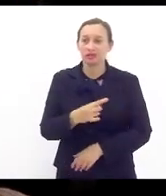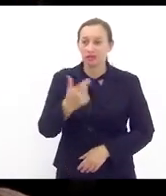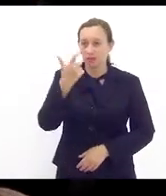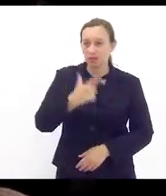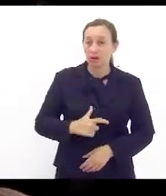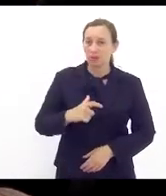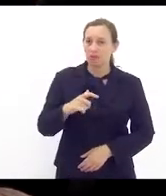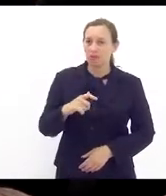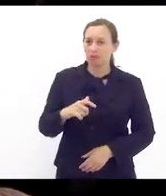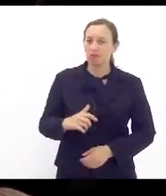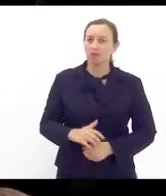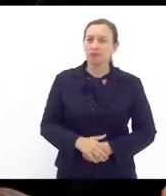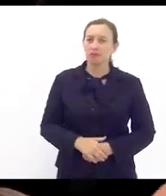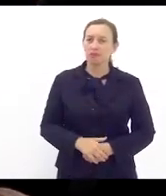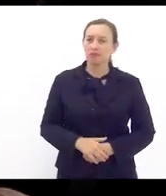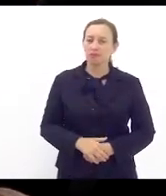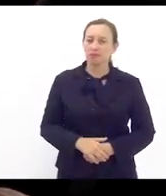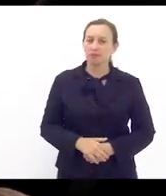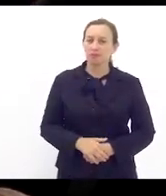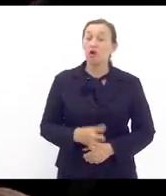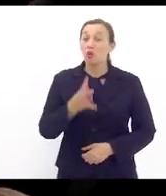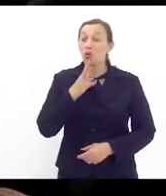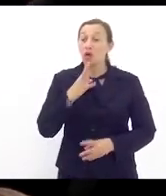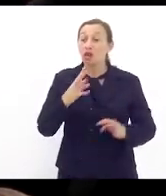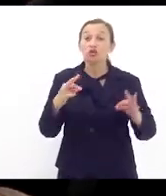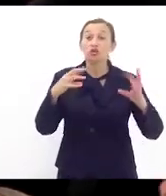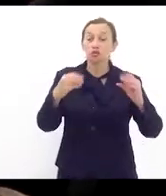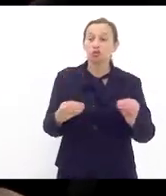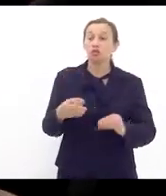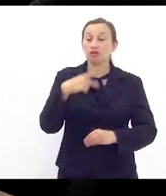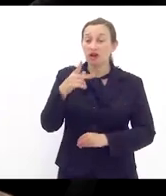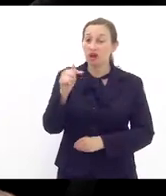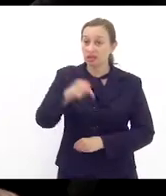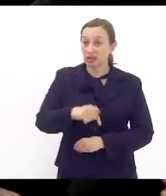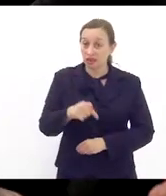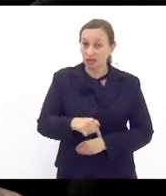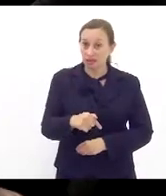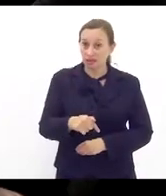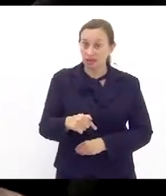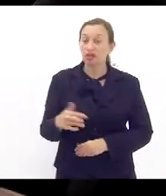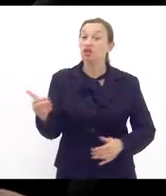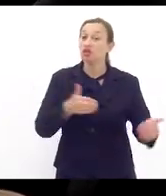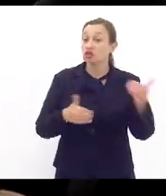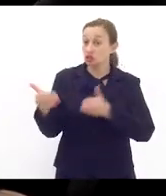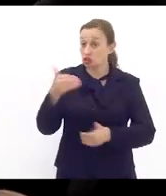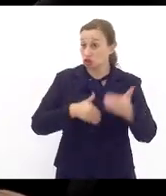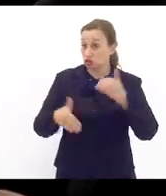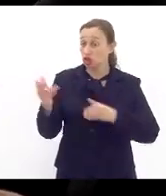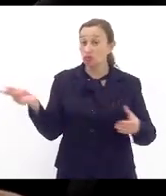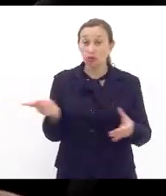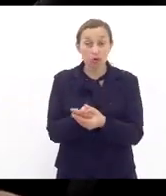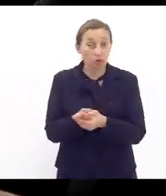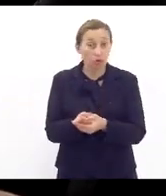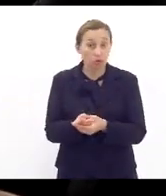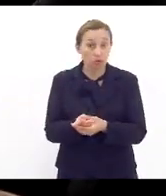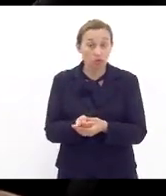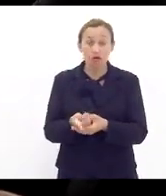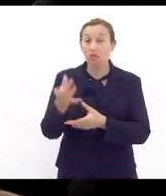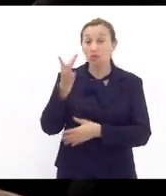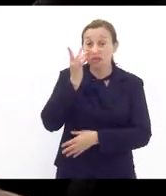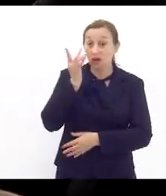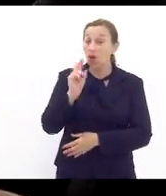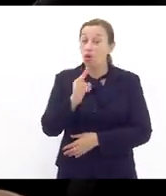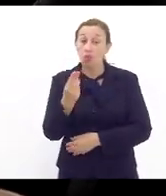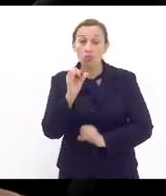para-raio né de tudo que foi falado aqui e chega no atendimento do Procon seja de forma presencial